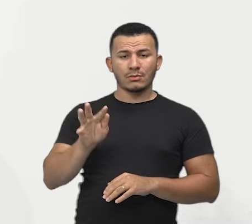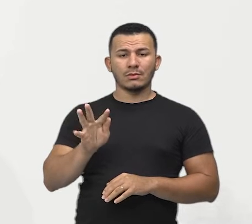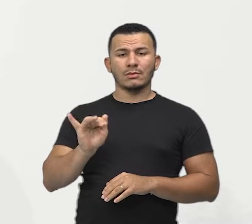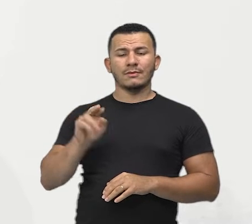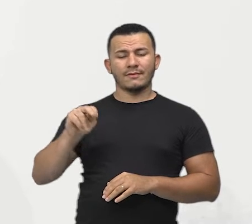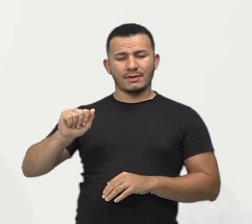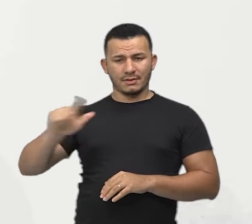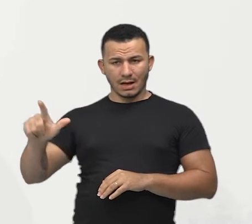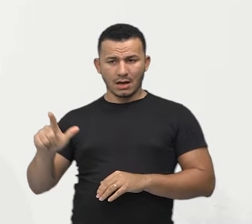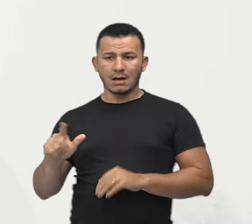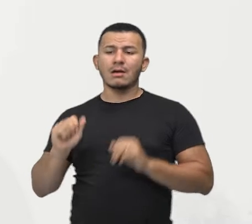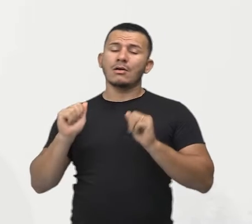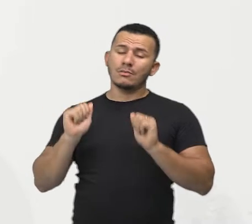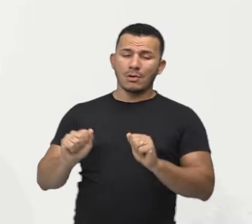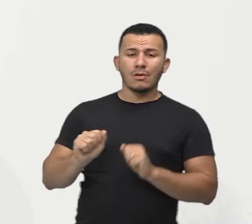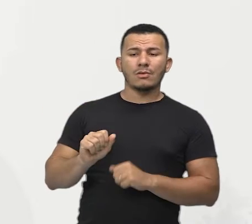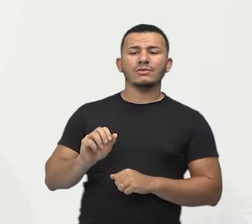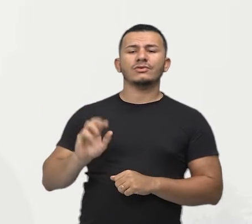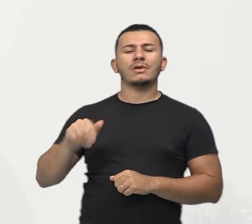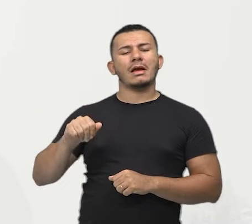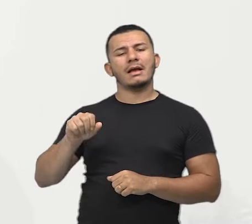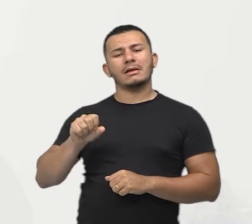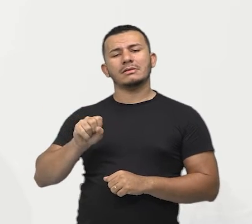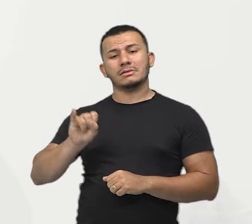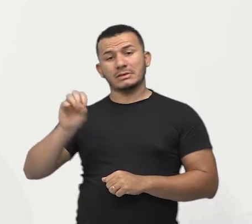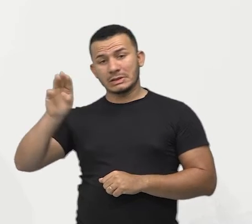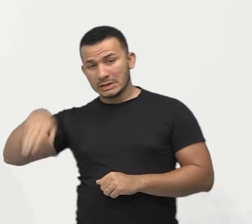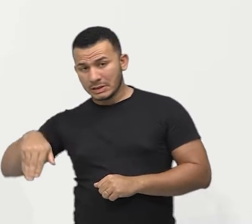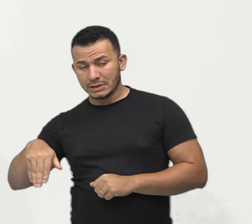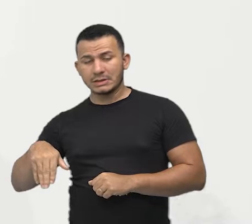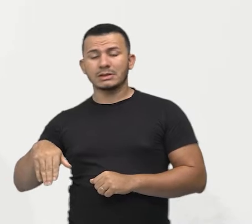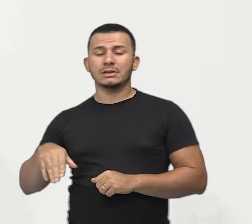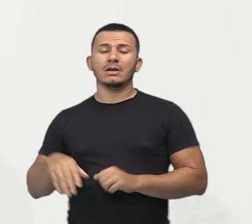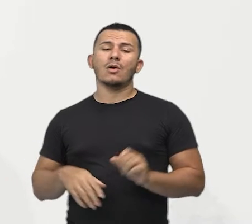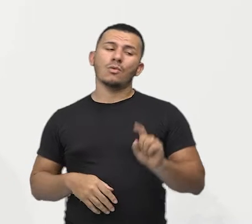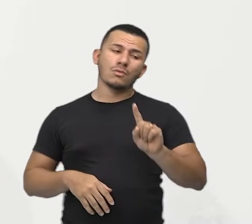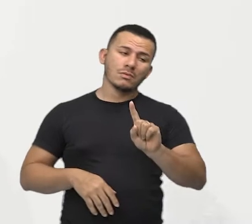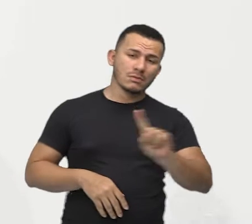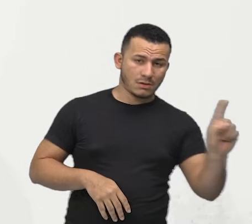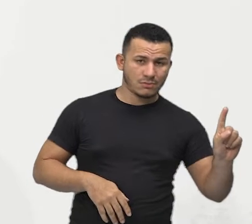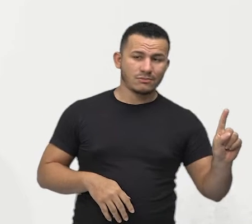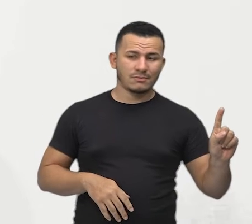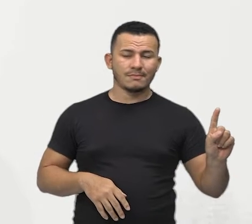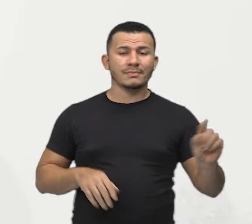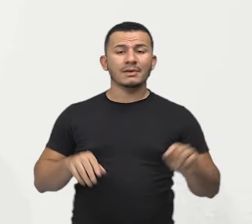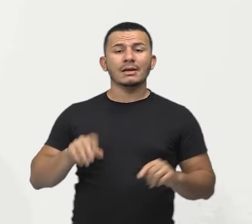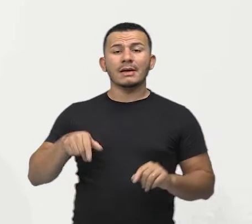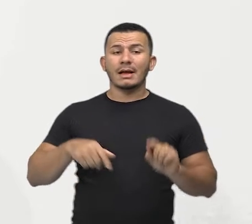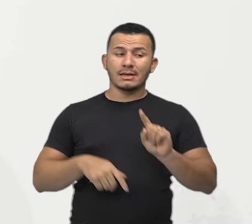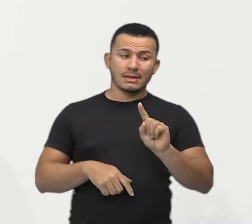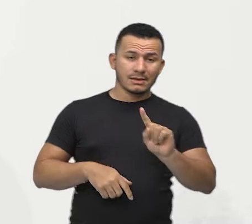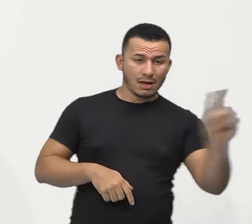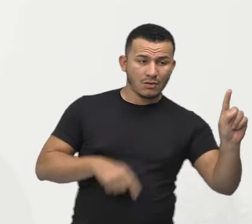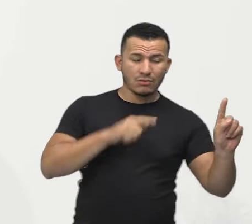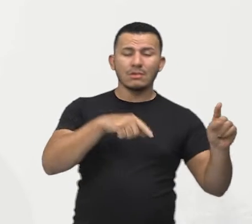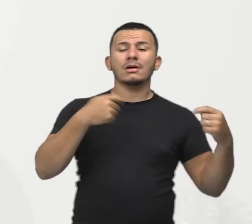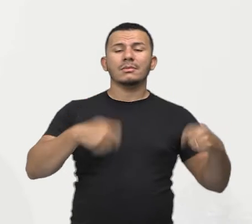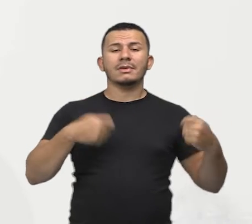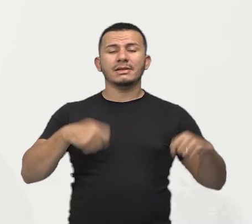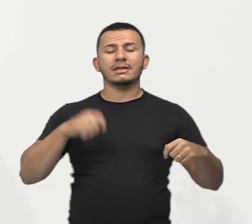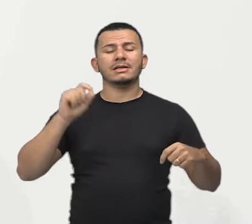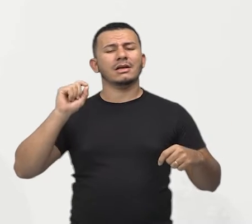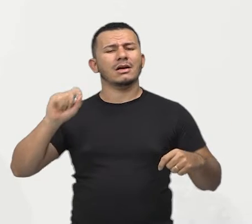ser afirmativas, certo? Quando se afirma algo, ou negativas. Para ser negativas, a gente tem que ter a presença